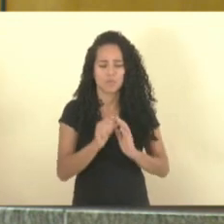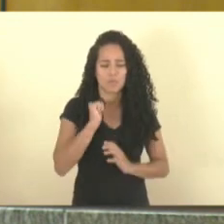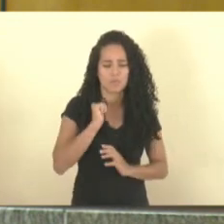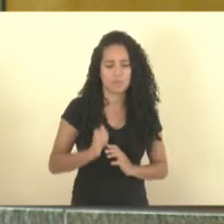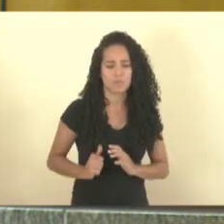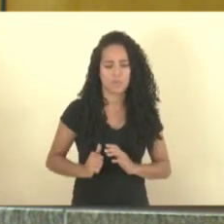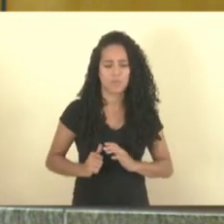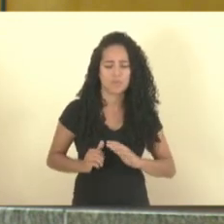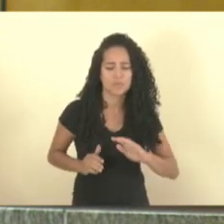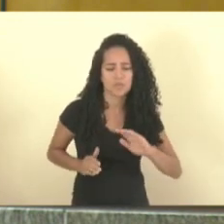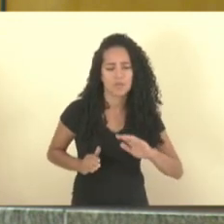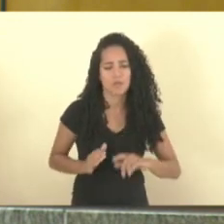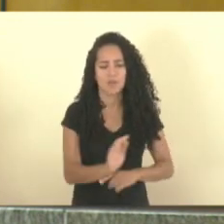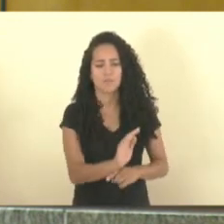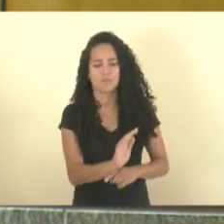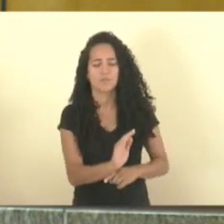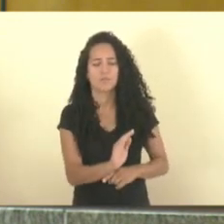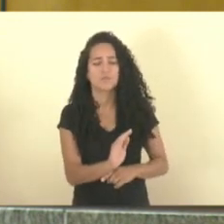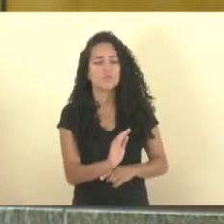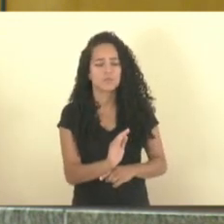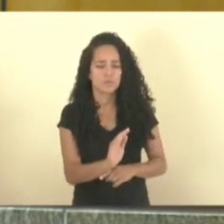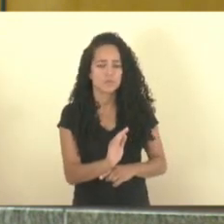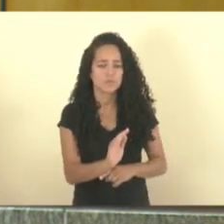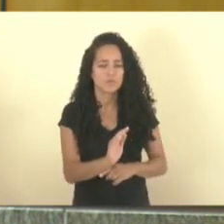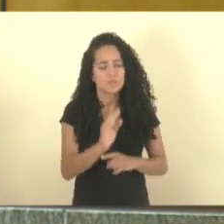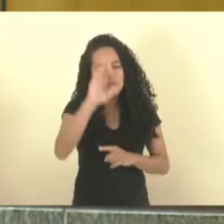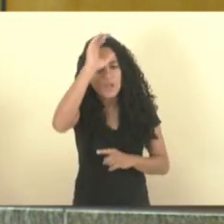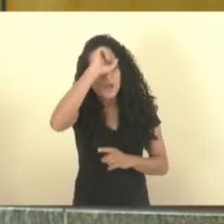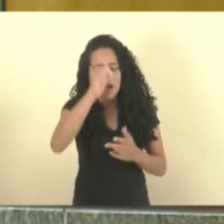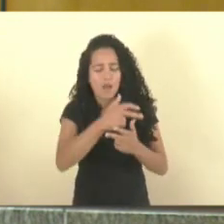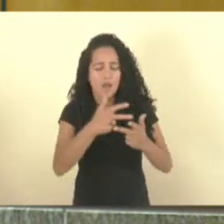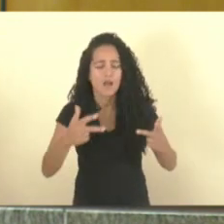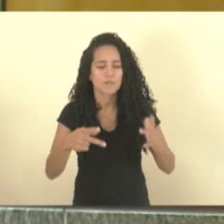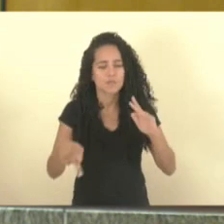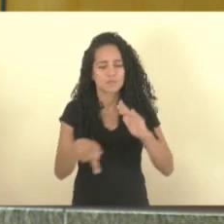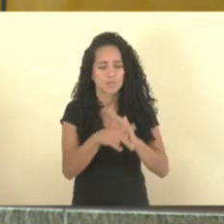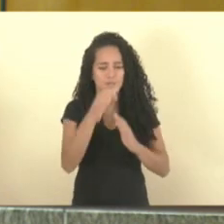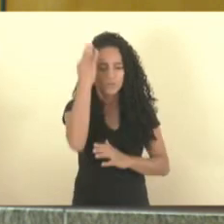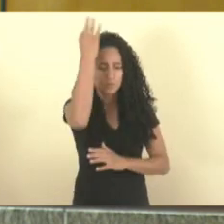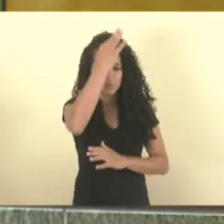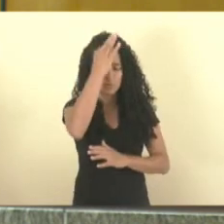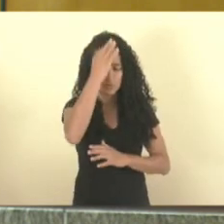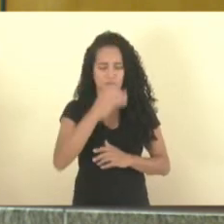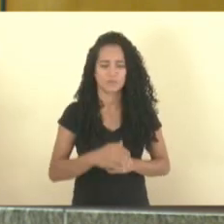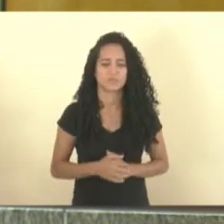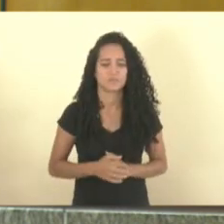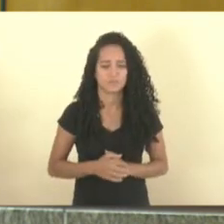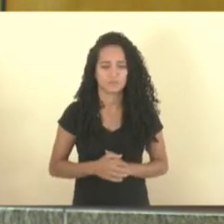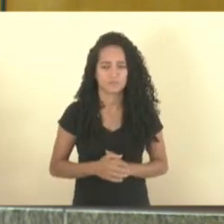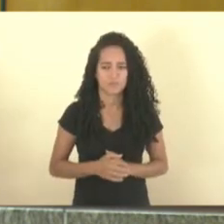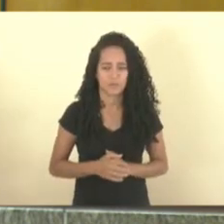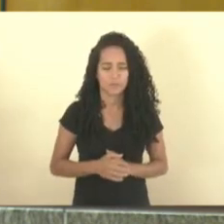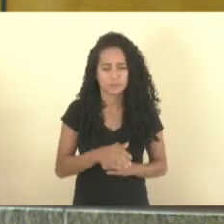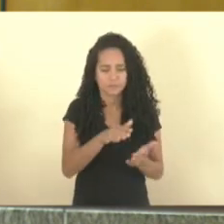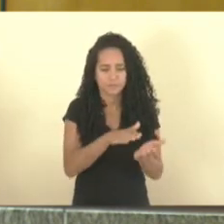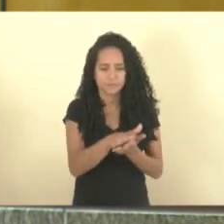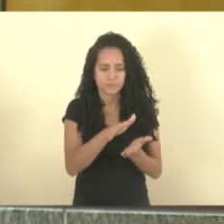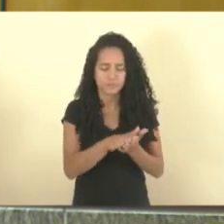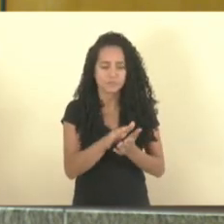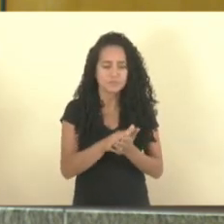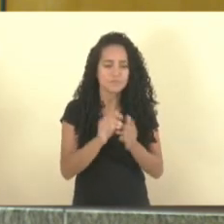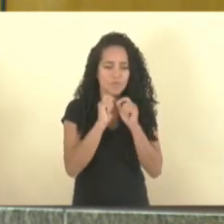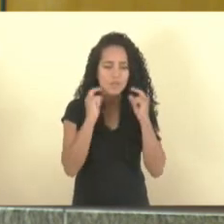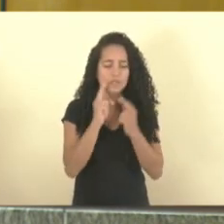de apoio técnico no âmbito do Pacto de Aprendizagem do Estado do Espírito Santo. Paz, publicado no Ar Digital do